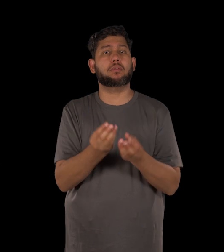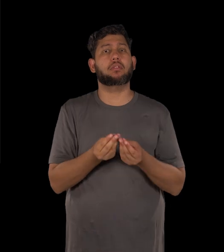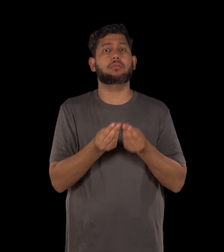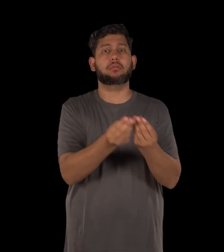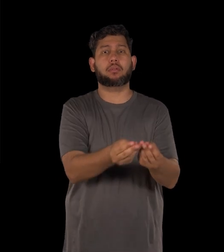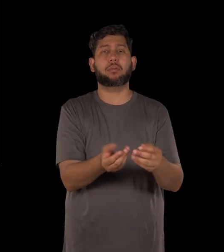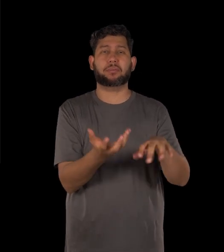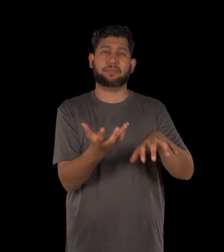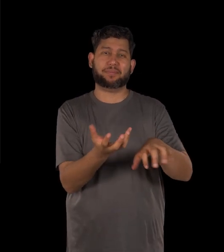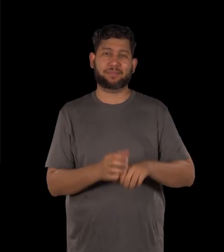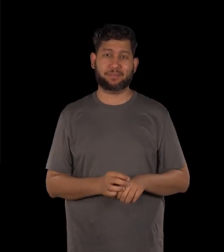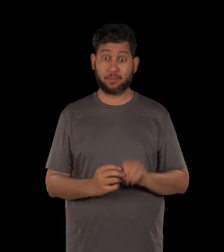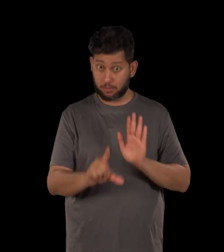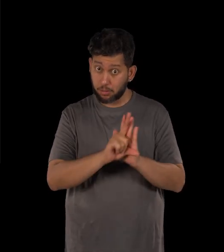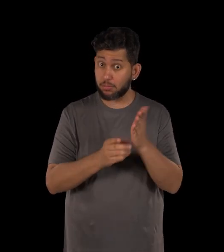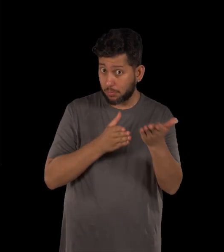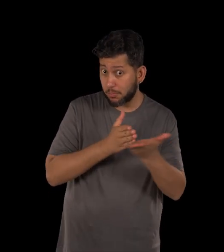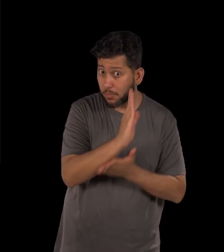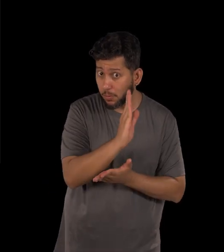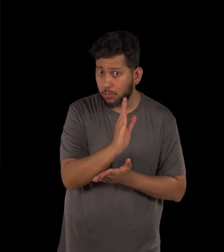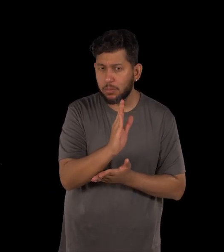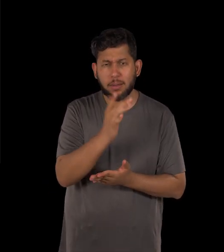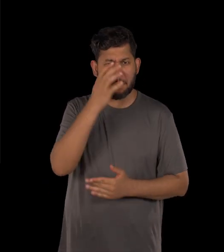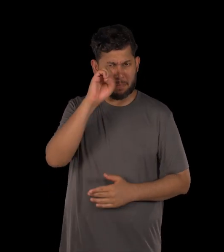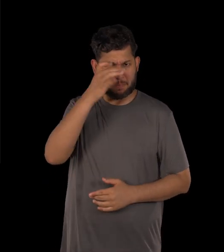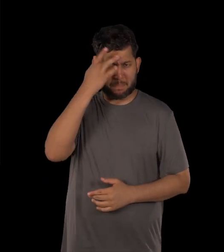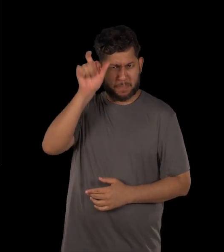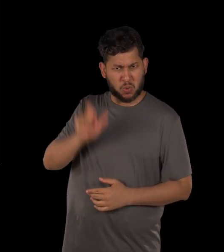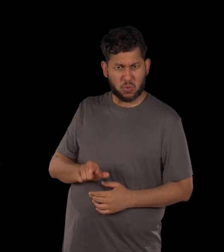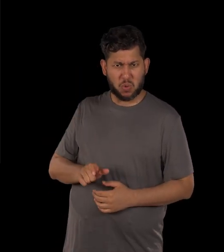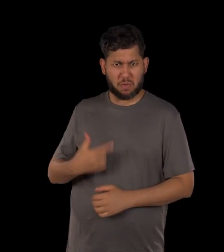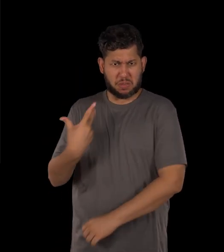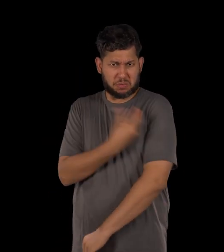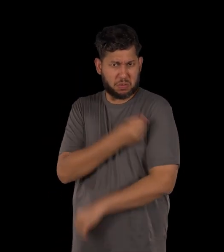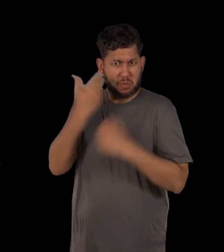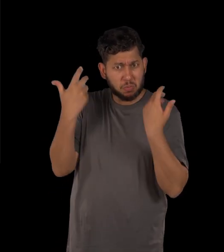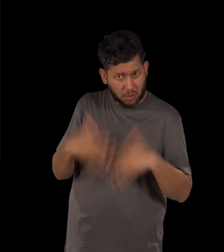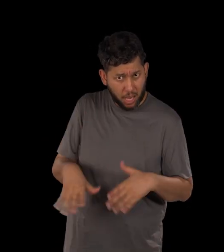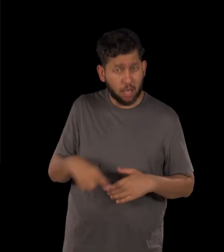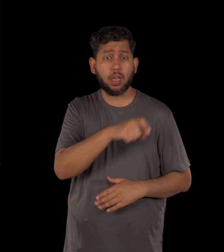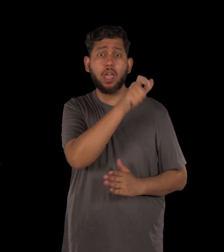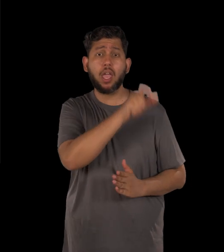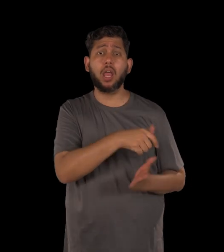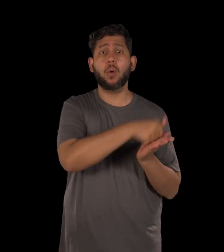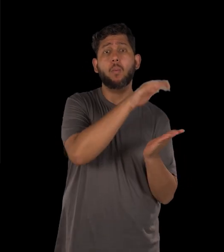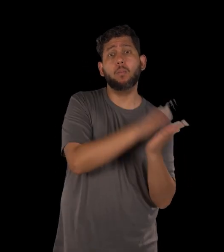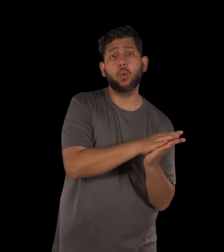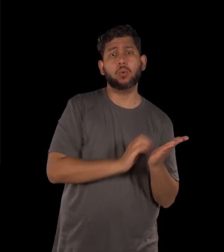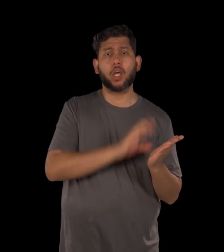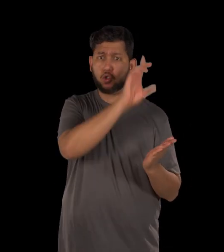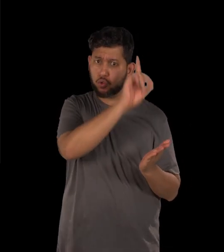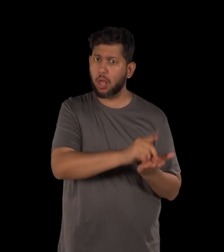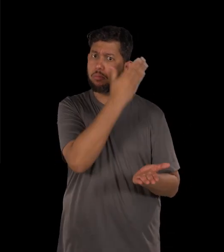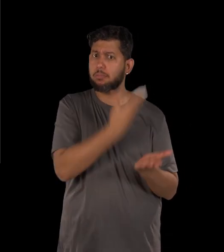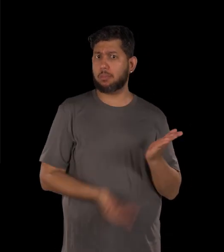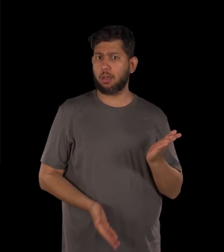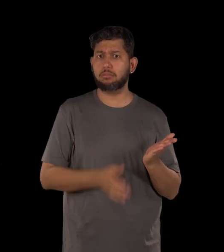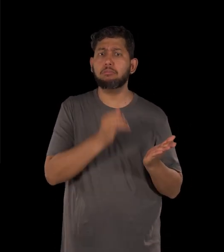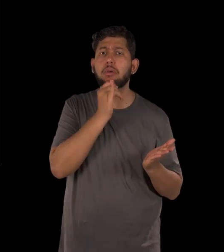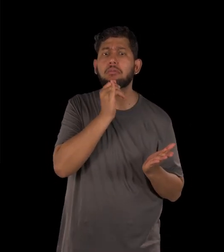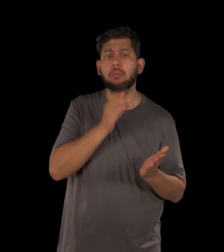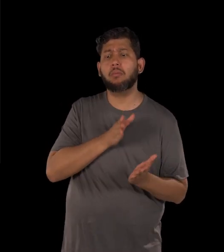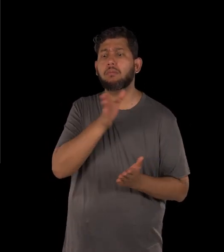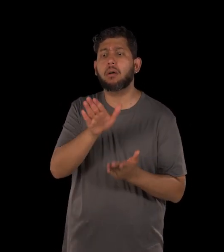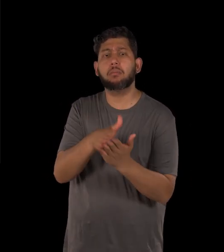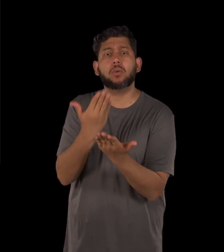foi aprovada, e assim, quem se recusasse a tomar a vacina seria multado e perderia certos direitos, como de se matricular